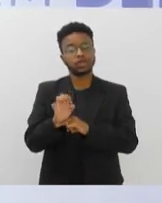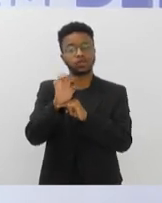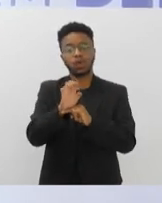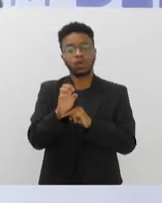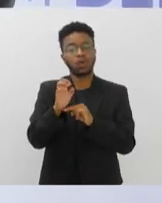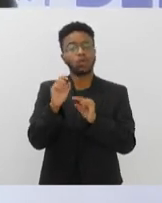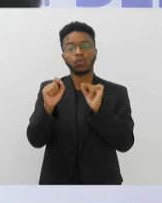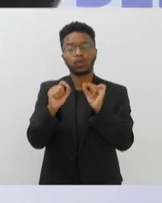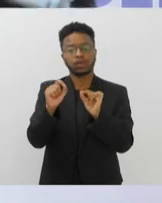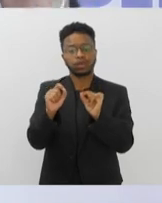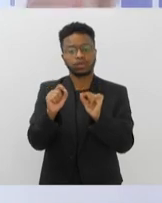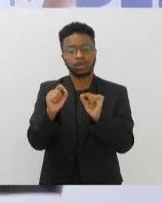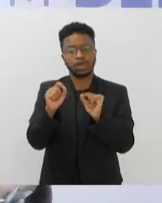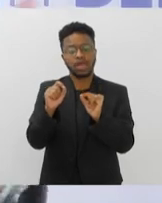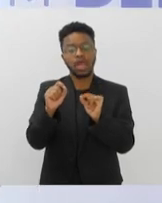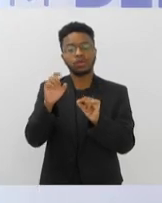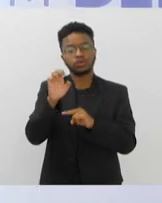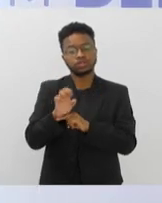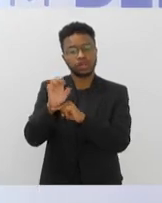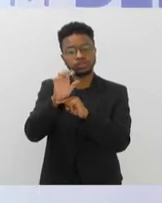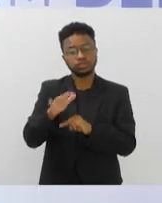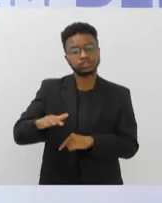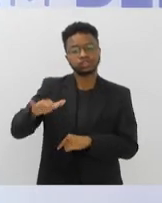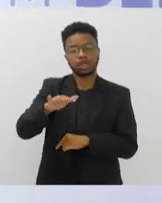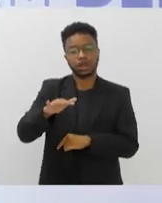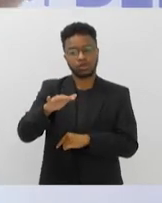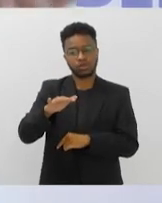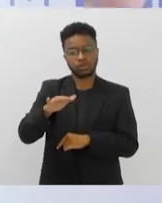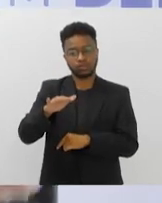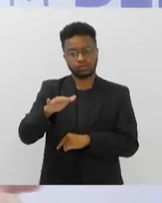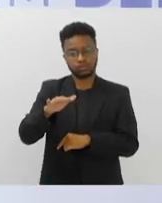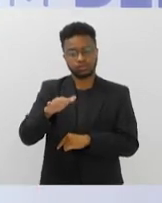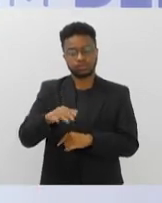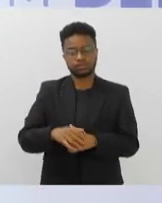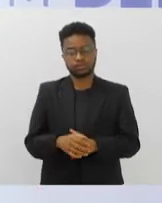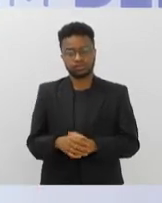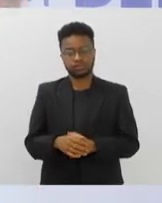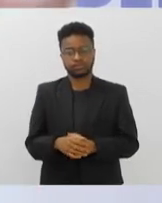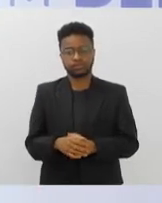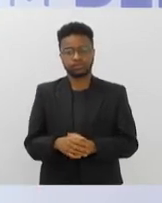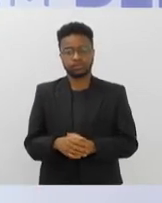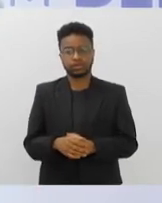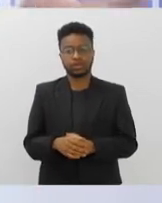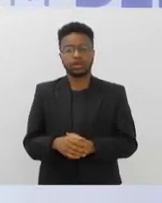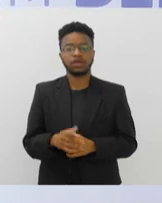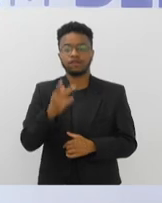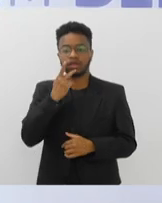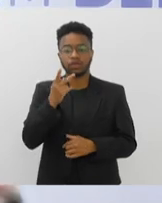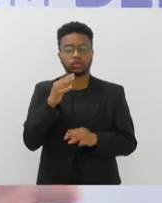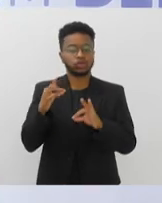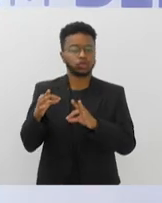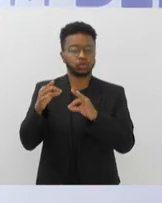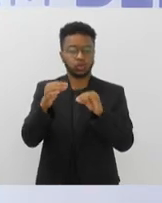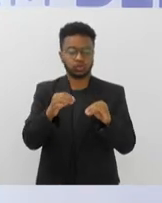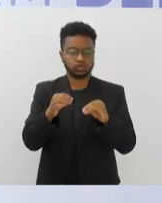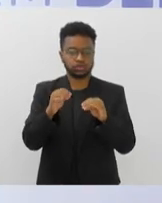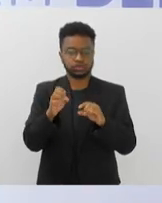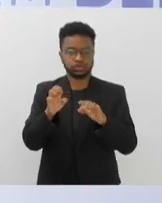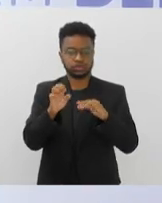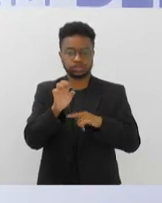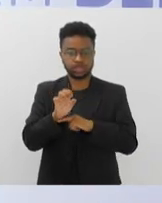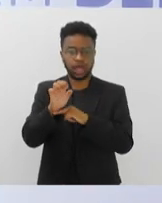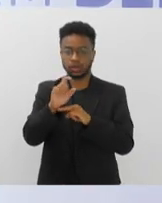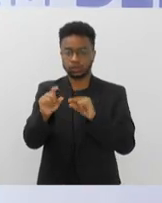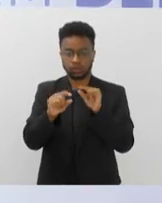estado que eu digo estado lato senso não tô falando Estado do Rio de Janeiro tô falando Tod estados a Federação os municípios União Distrito Federal enfim